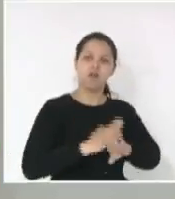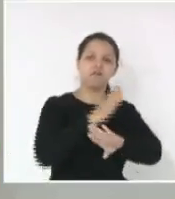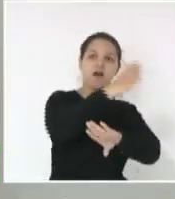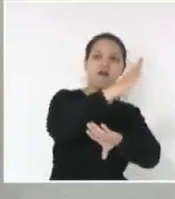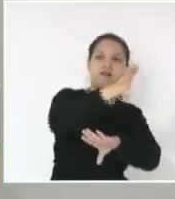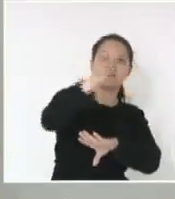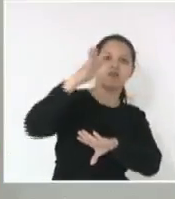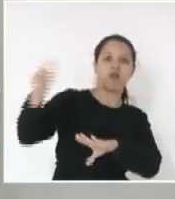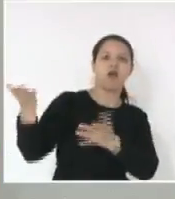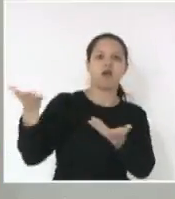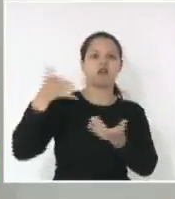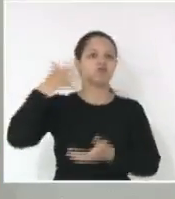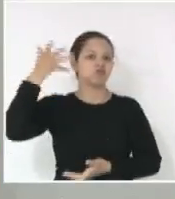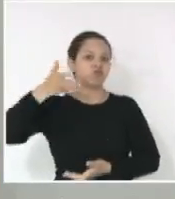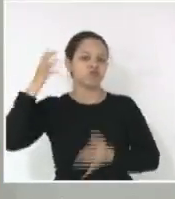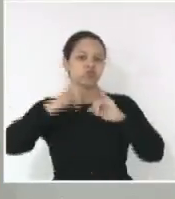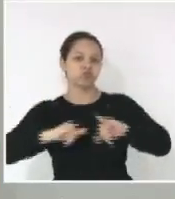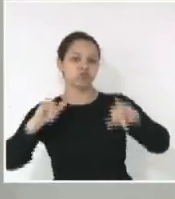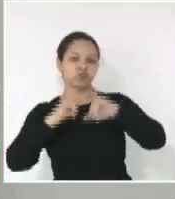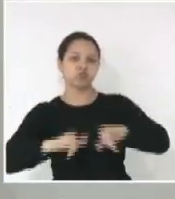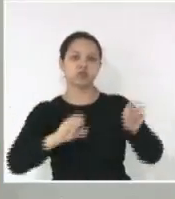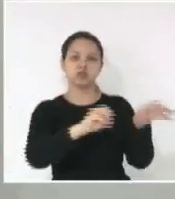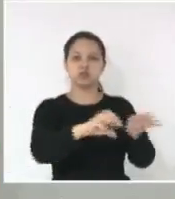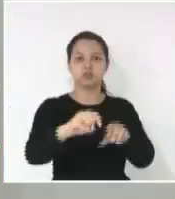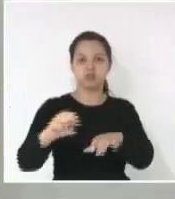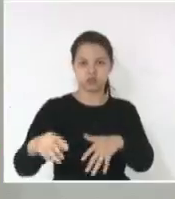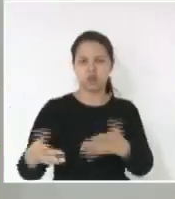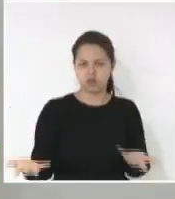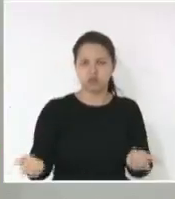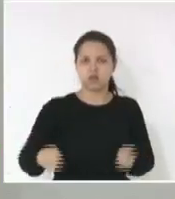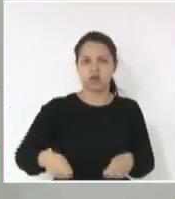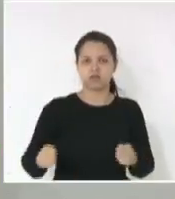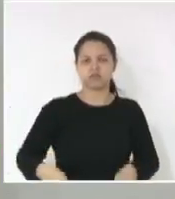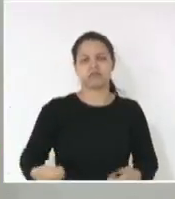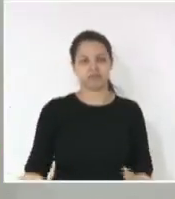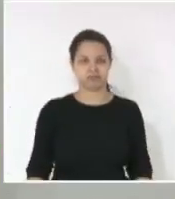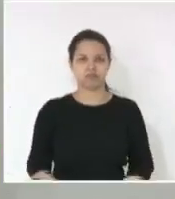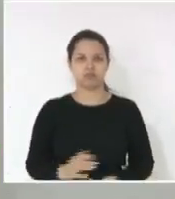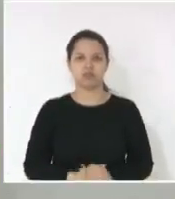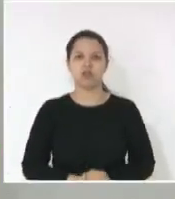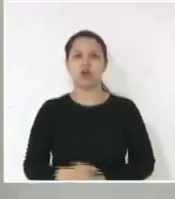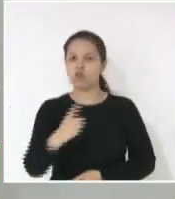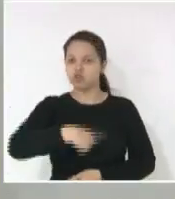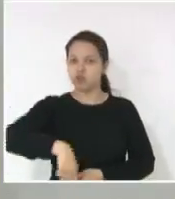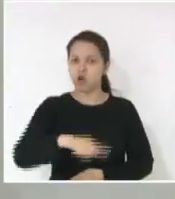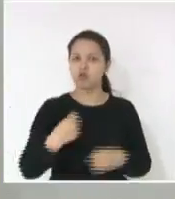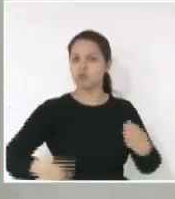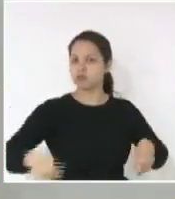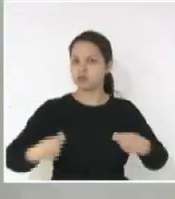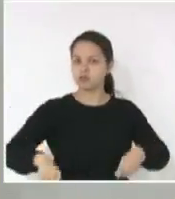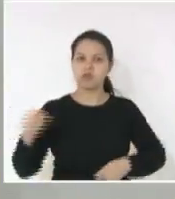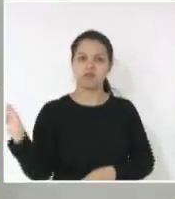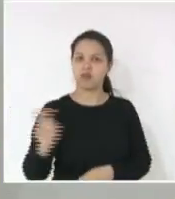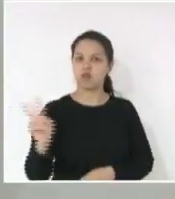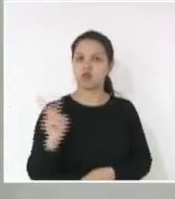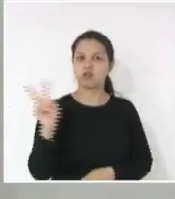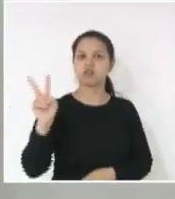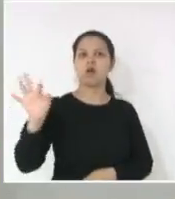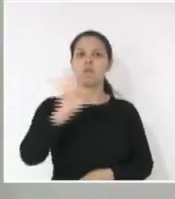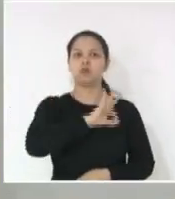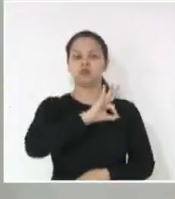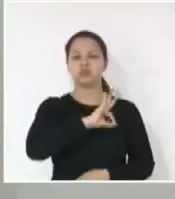quem comanda e de quem está na linha de frente. Então, nós temos que valorizar o nosso